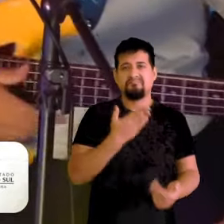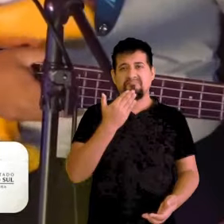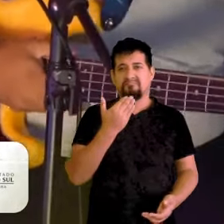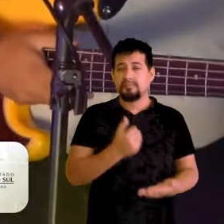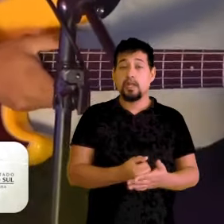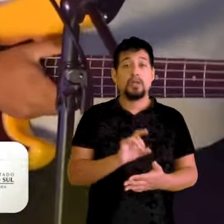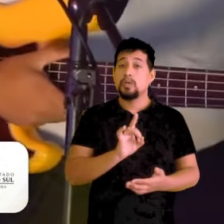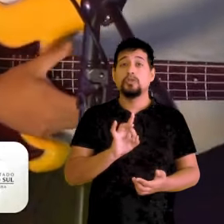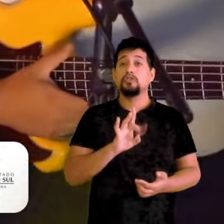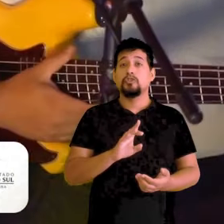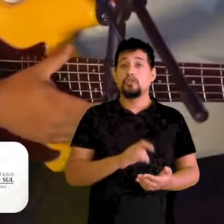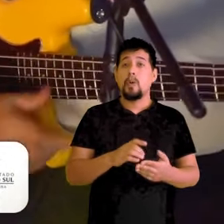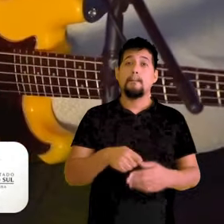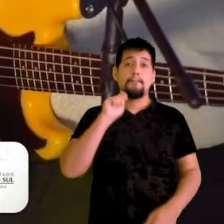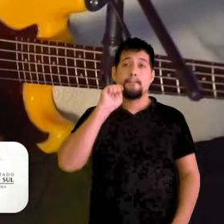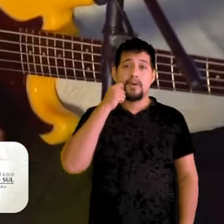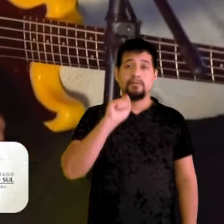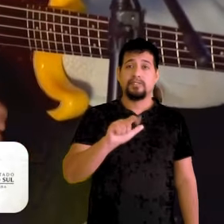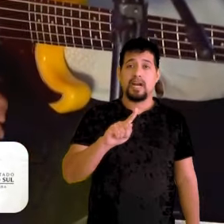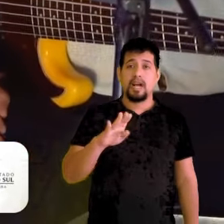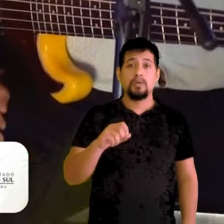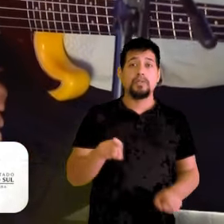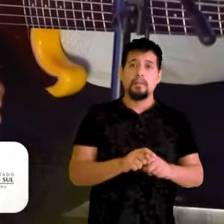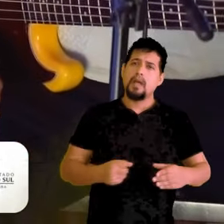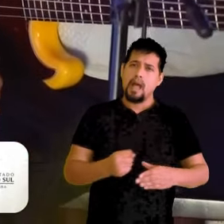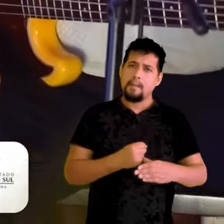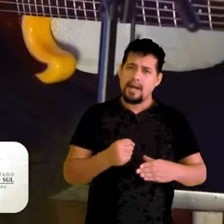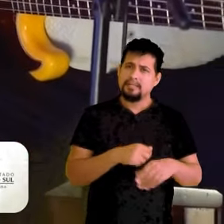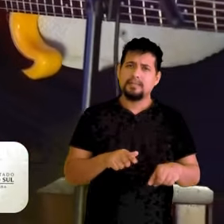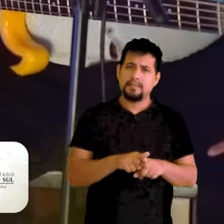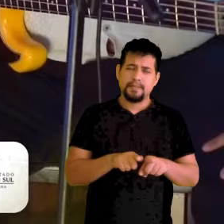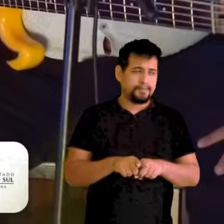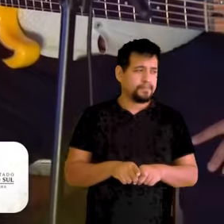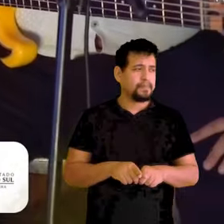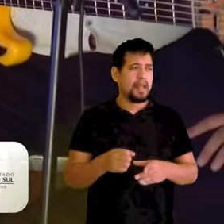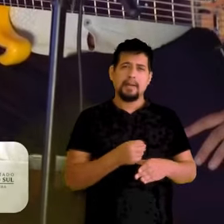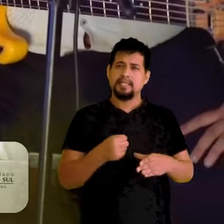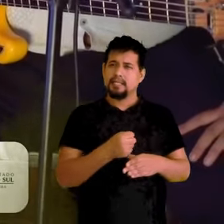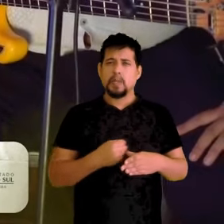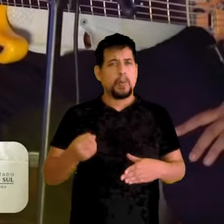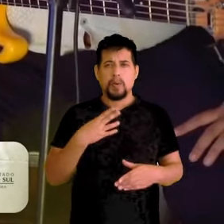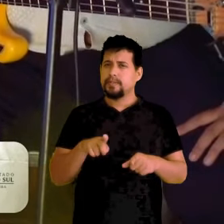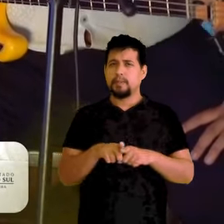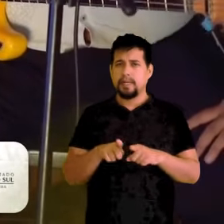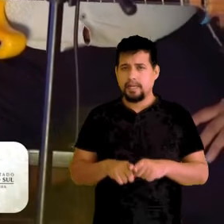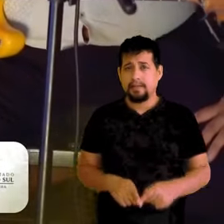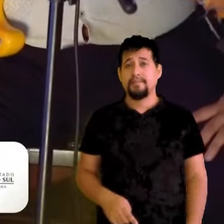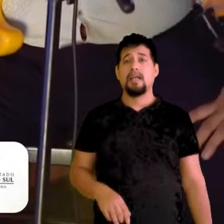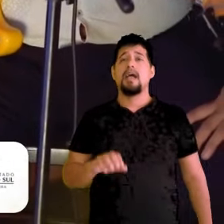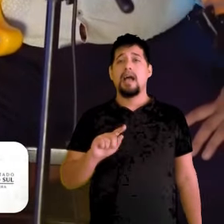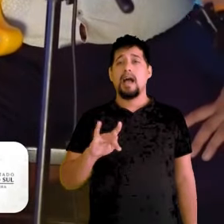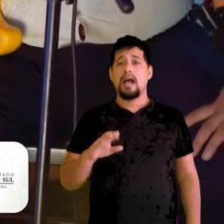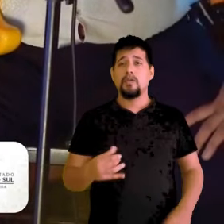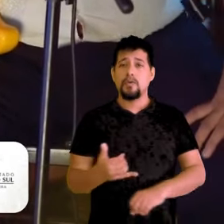para toda a culinária da cozinha, né? Não somente para o pão de alho, também como as massas. A massinha, aquela lá, né? Aquela massinha